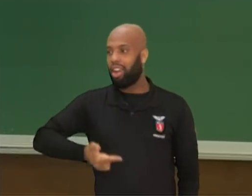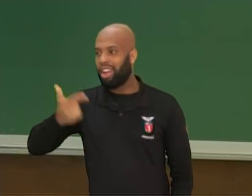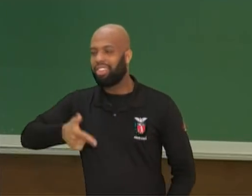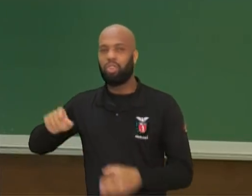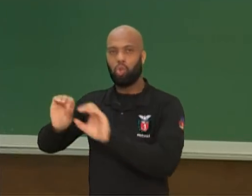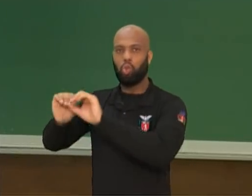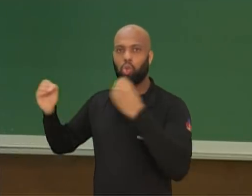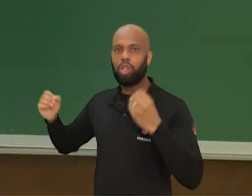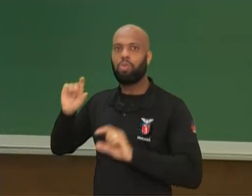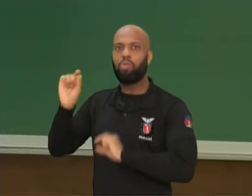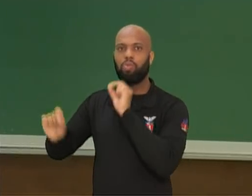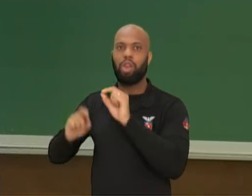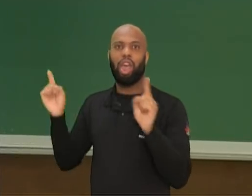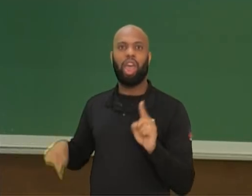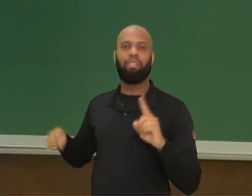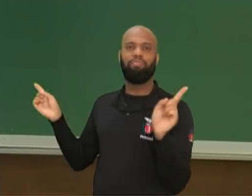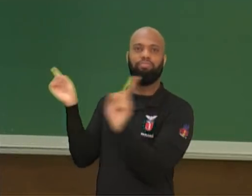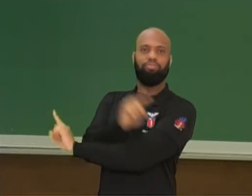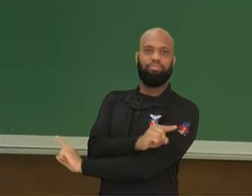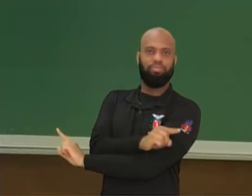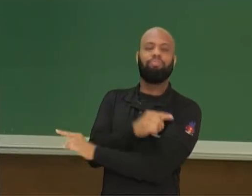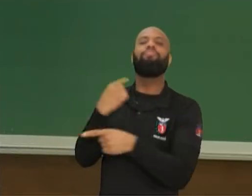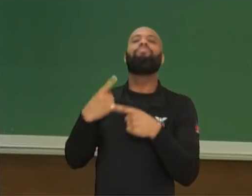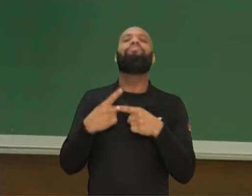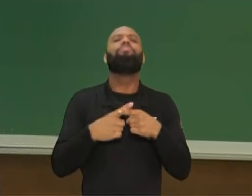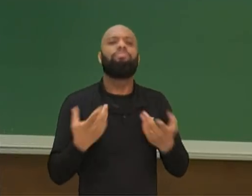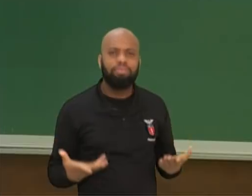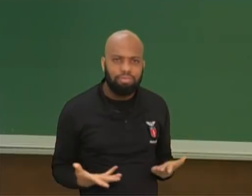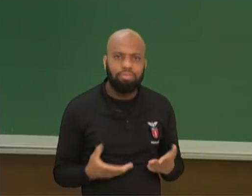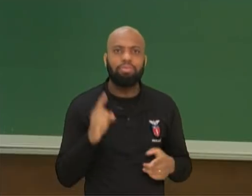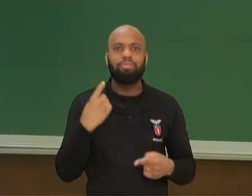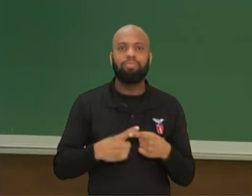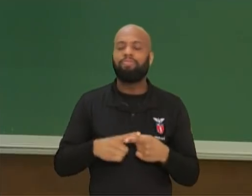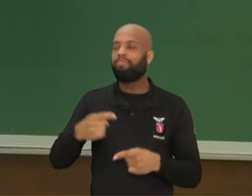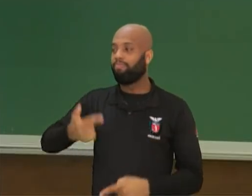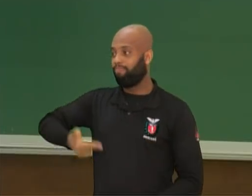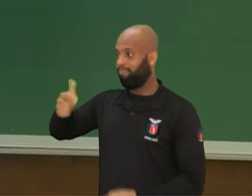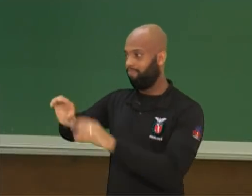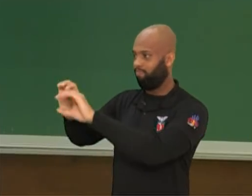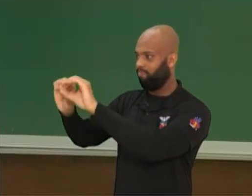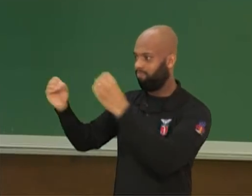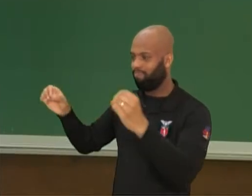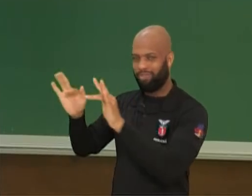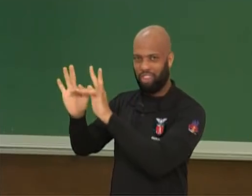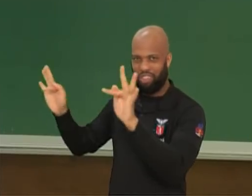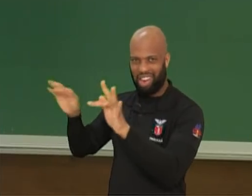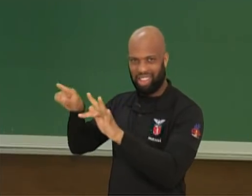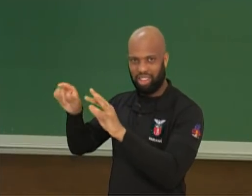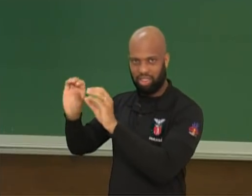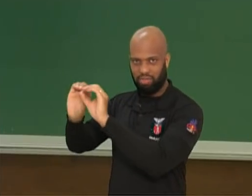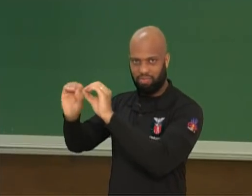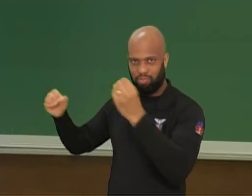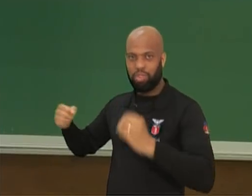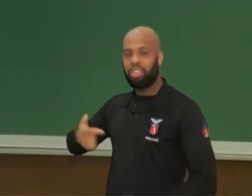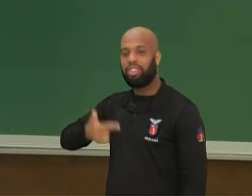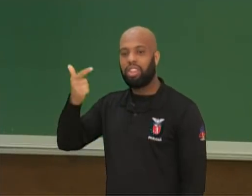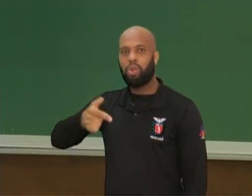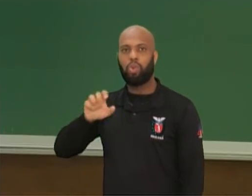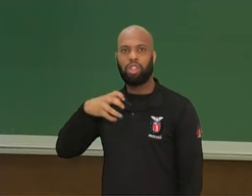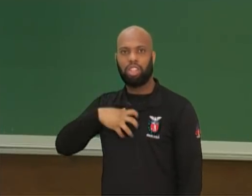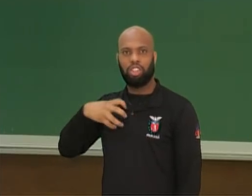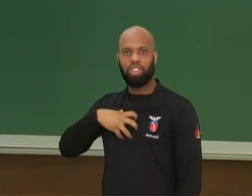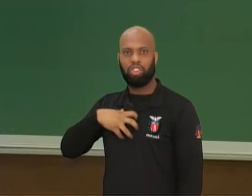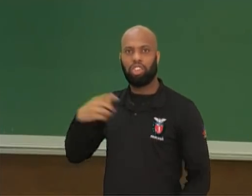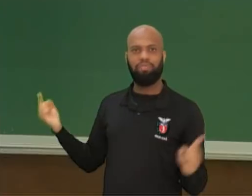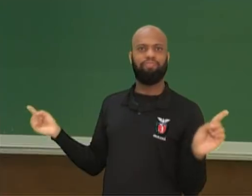oração, ela vai contradizer. Por quê? A segunda oração, quando é adversativa, ela sempre